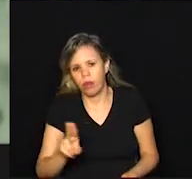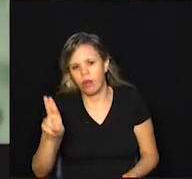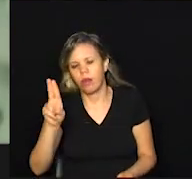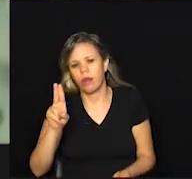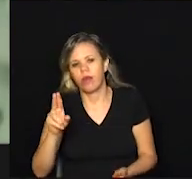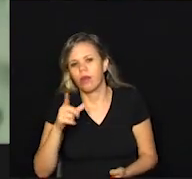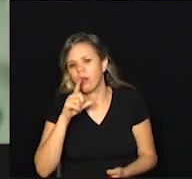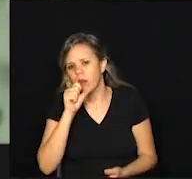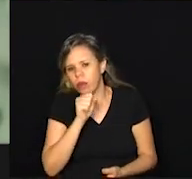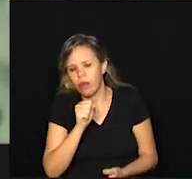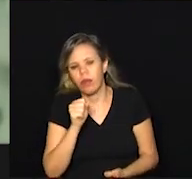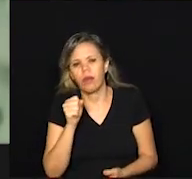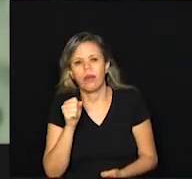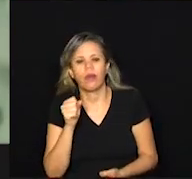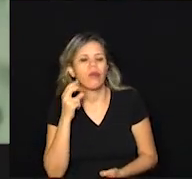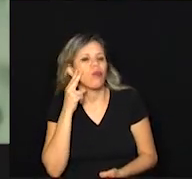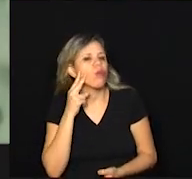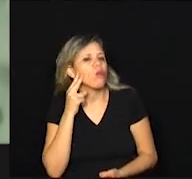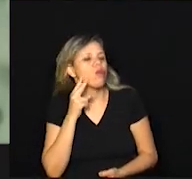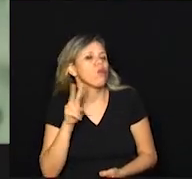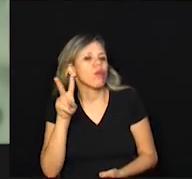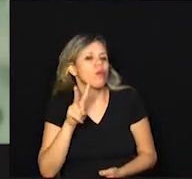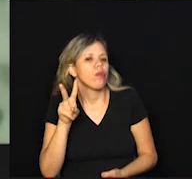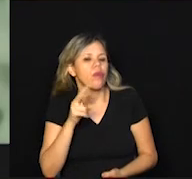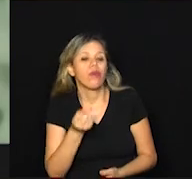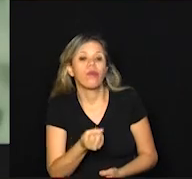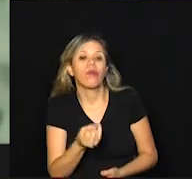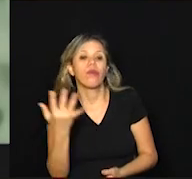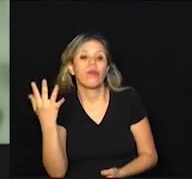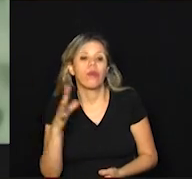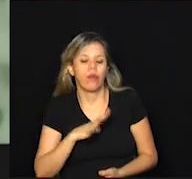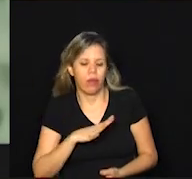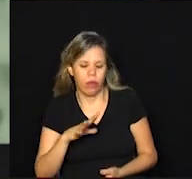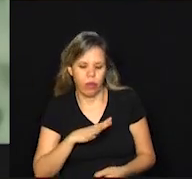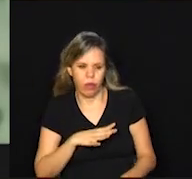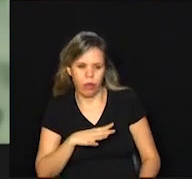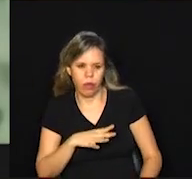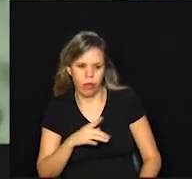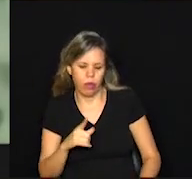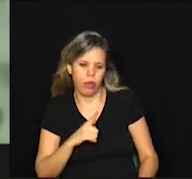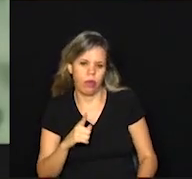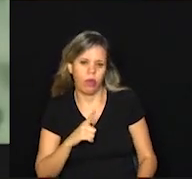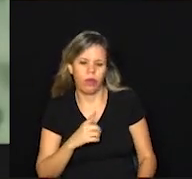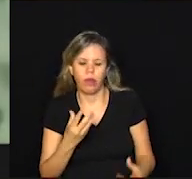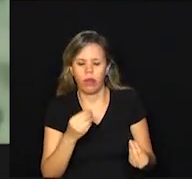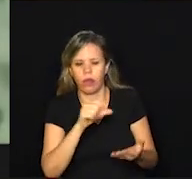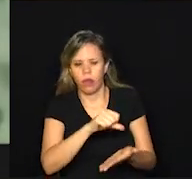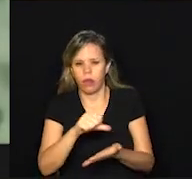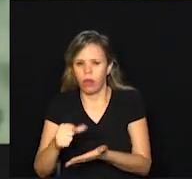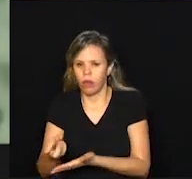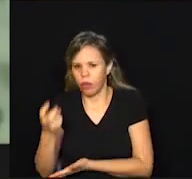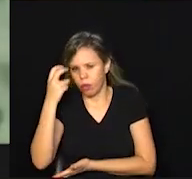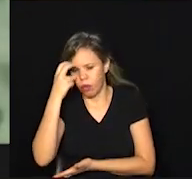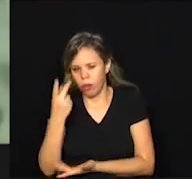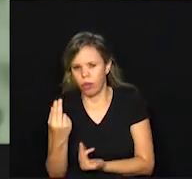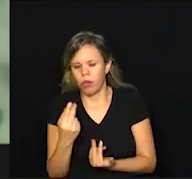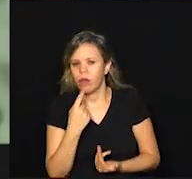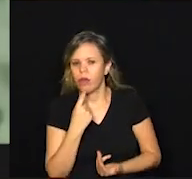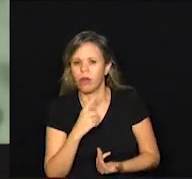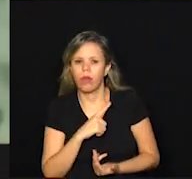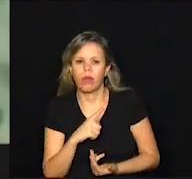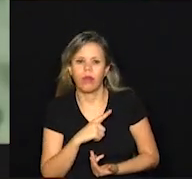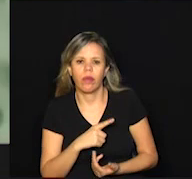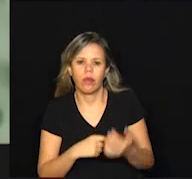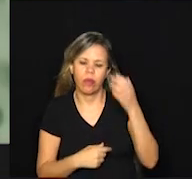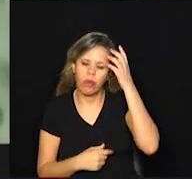Louveira Vinhedo Valinhos quantas dessas cidades tem tantos pontos de Cultura igual Campinas tem